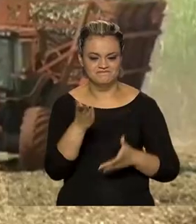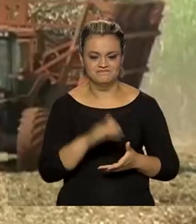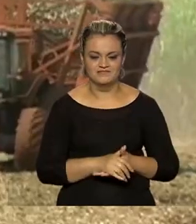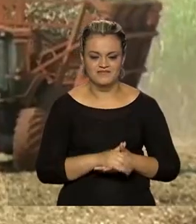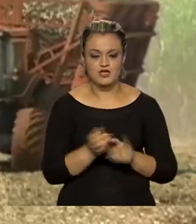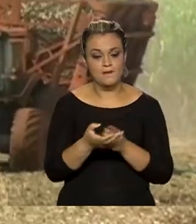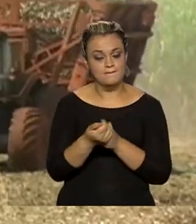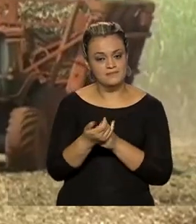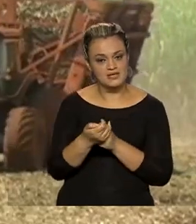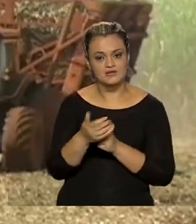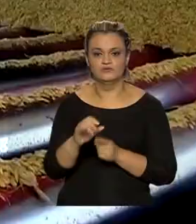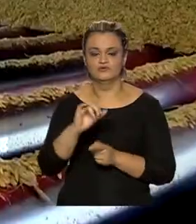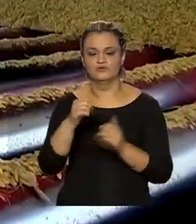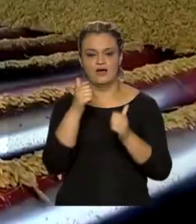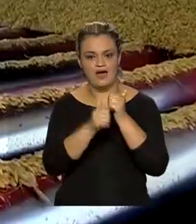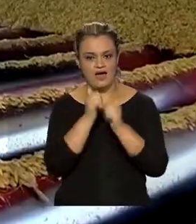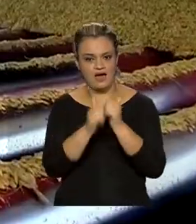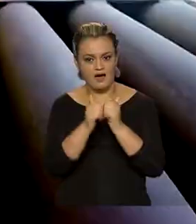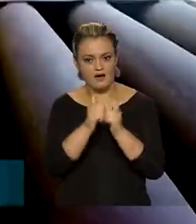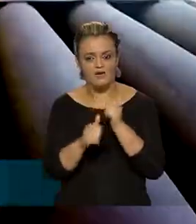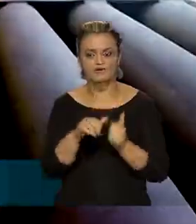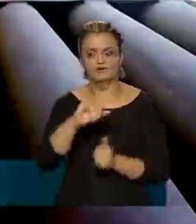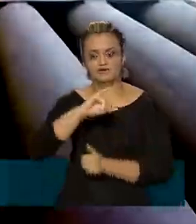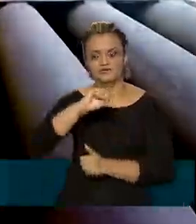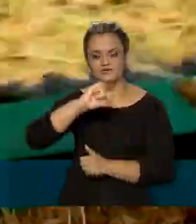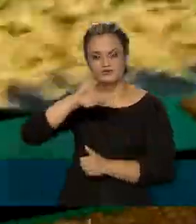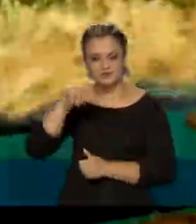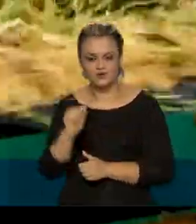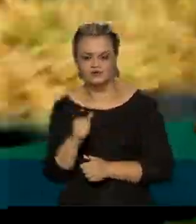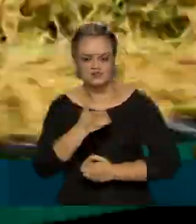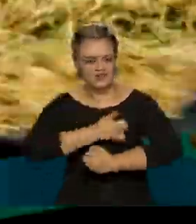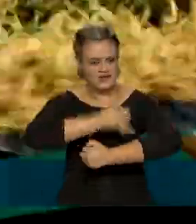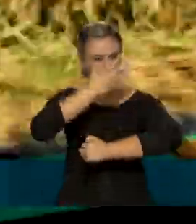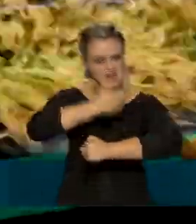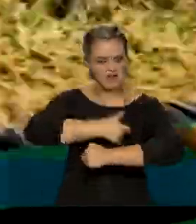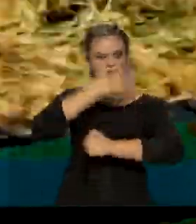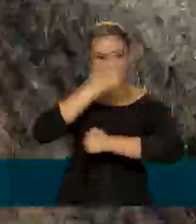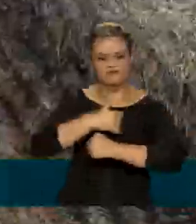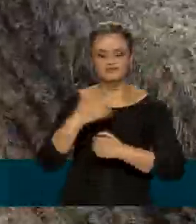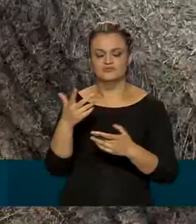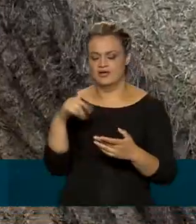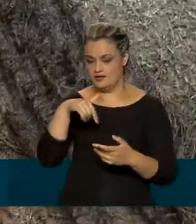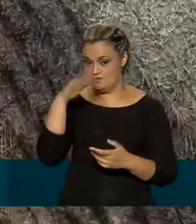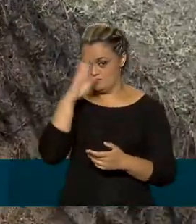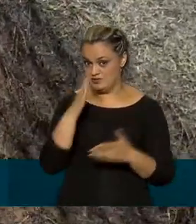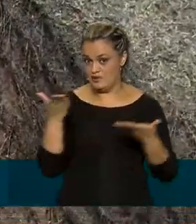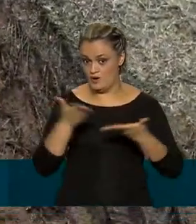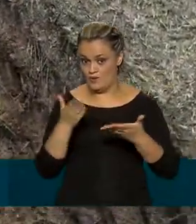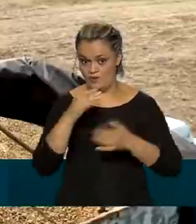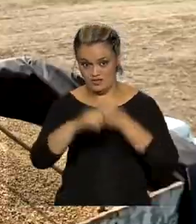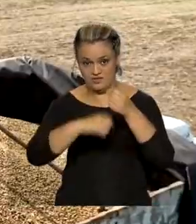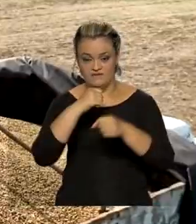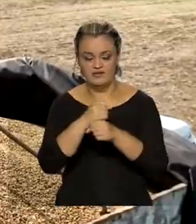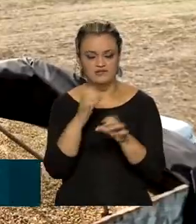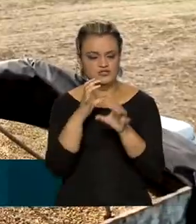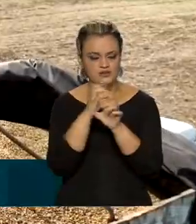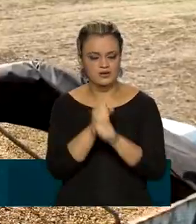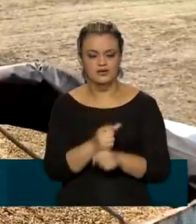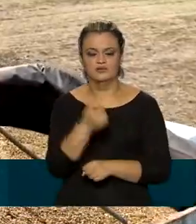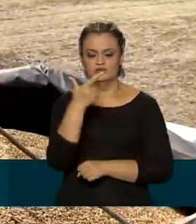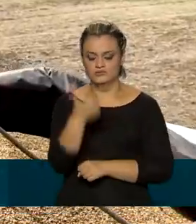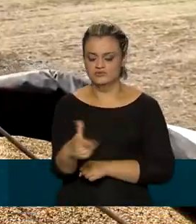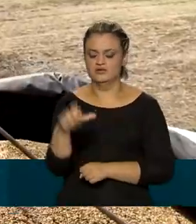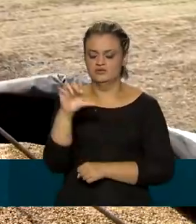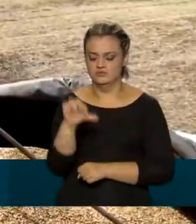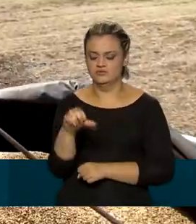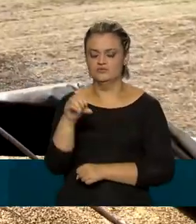Milho, soja, arroz. A safra de grãos no país, neste e no próximo ano, deve chegar a quase 290